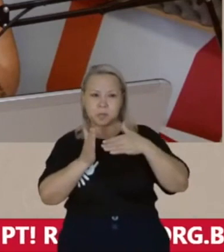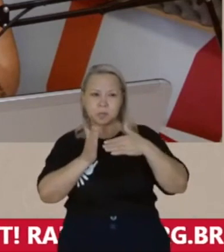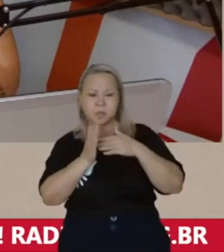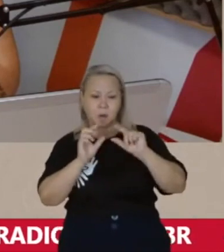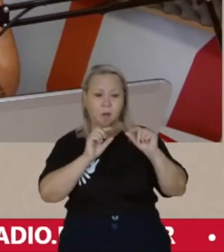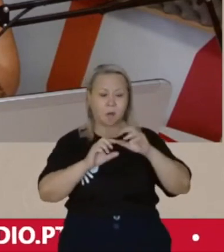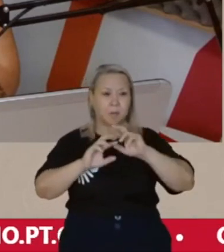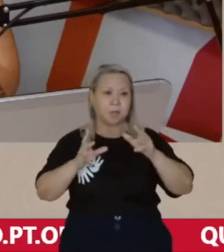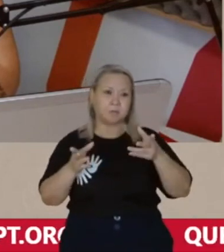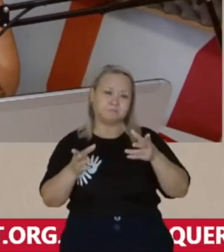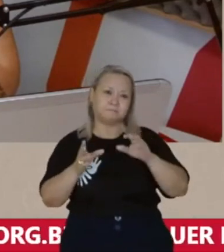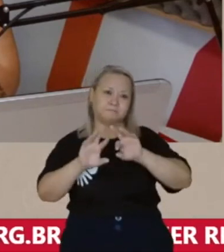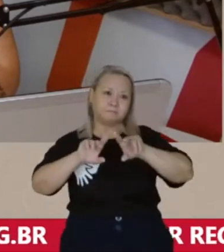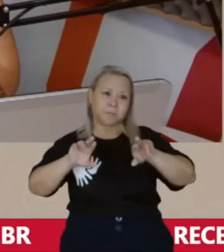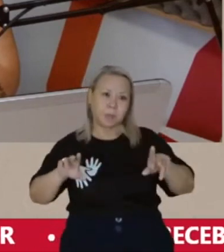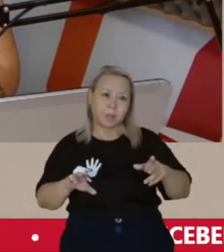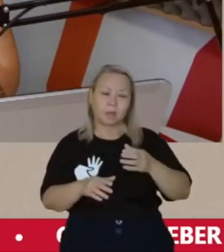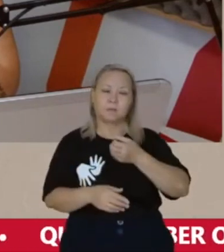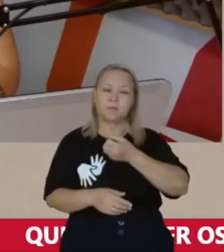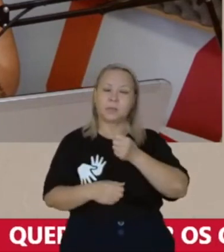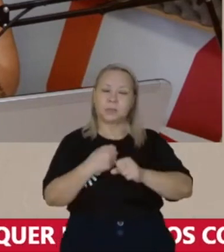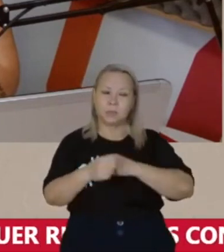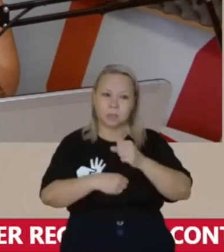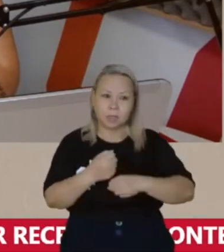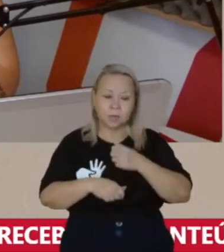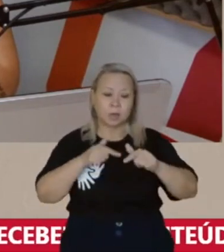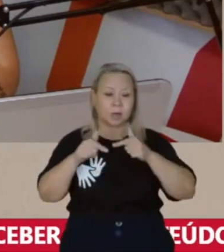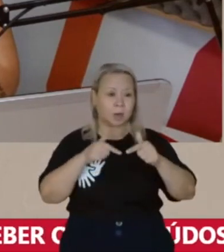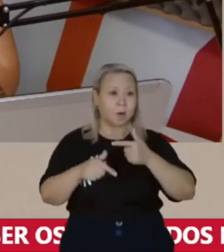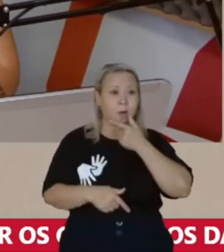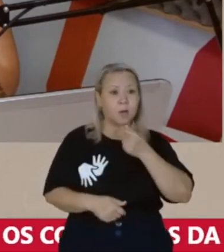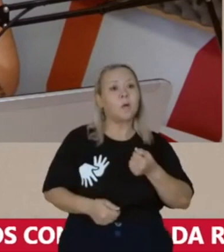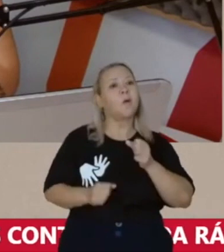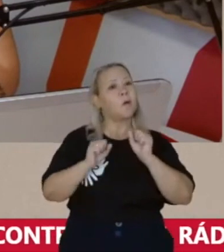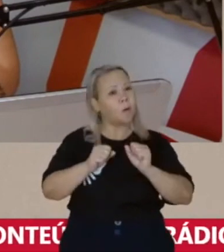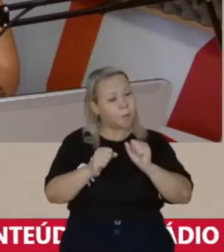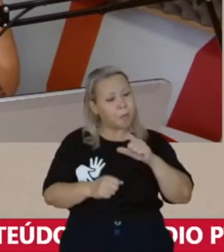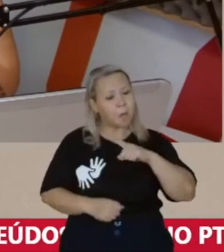pequeno número de anos, um trabalhador, tinha condição de vir a ser o que